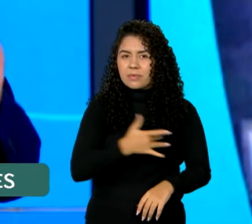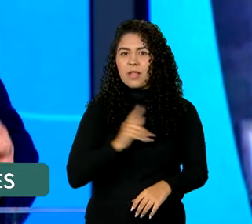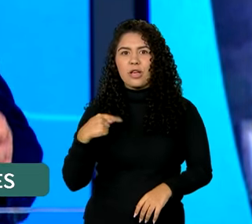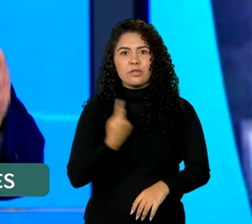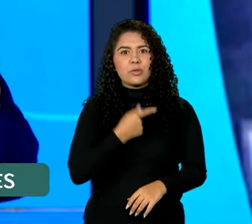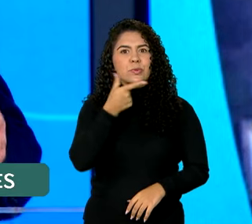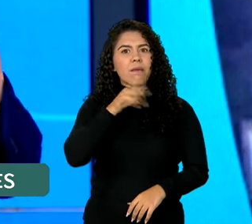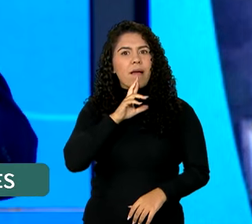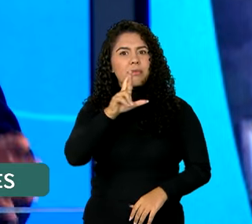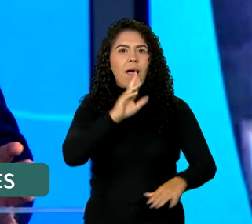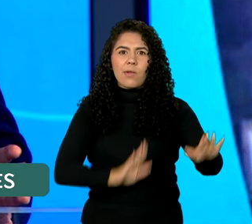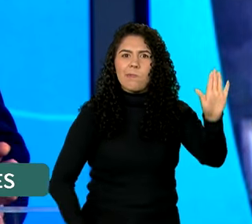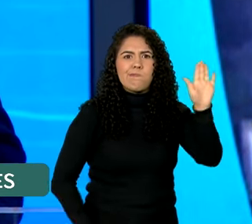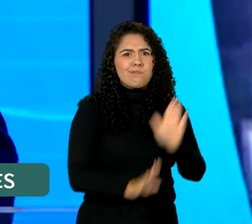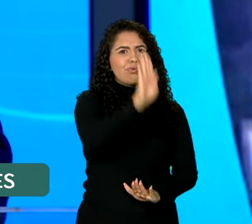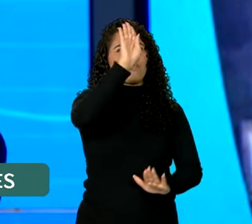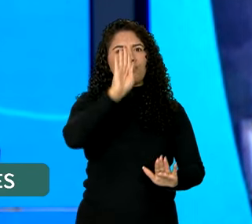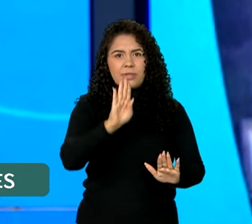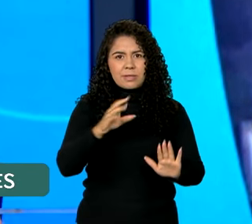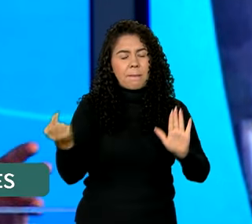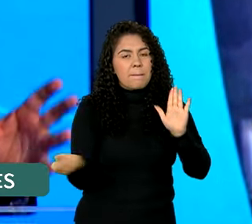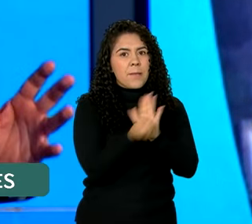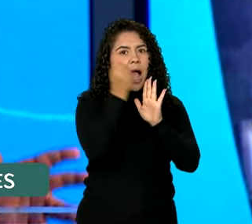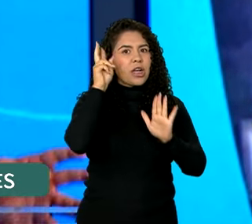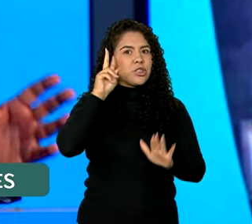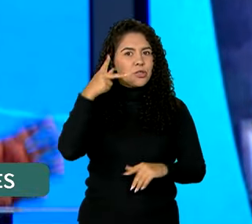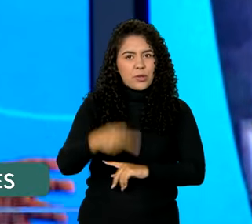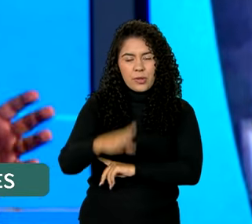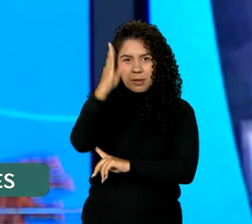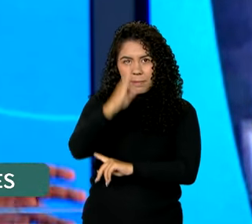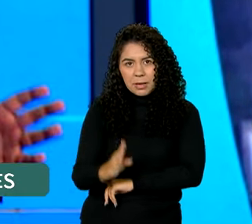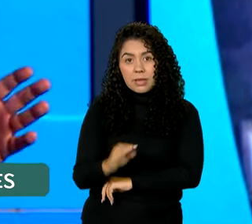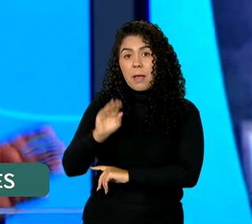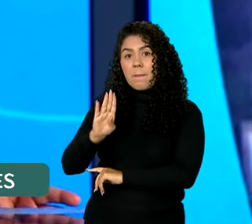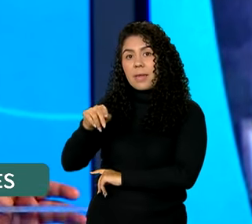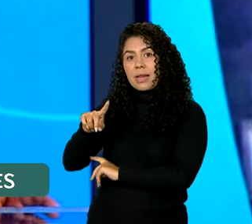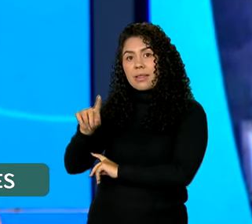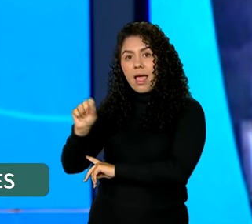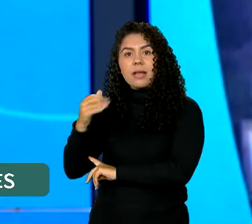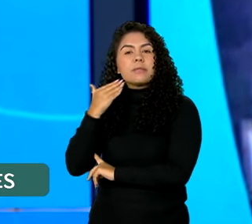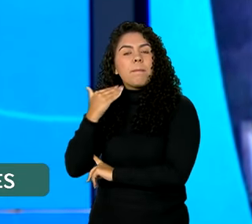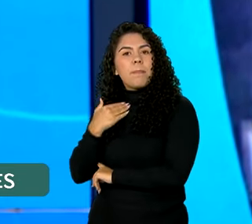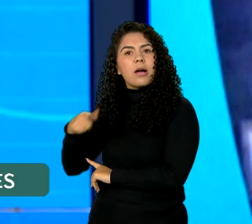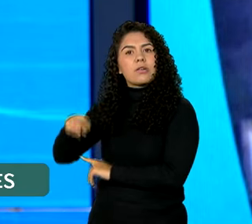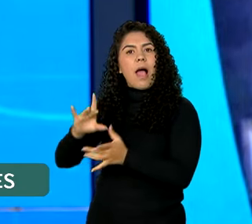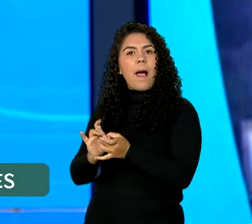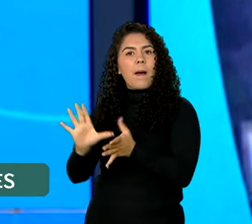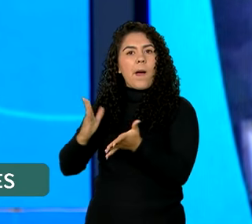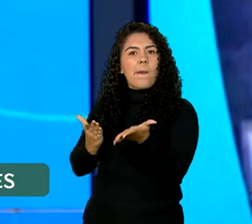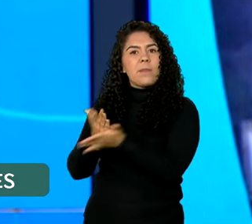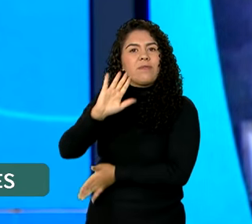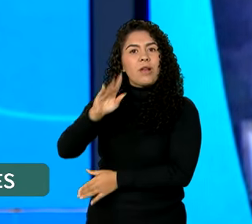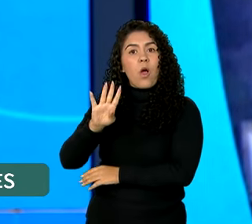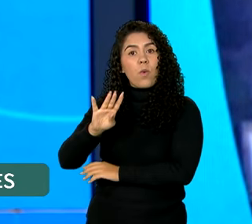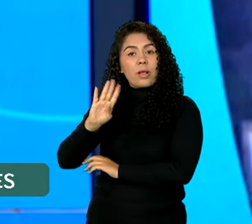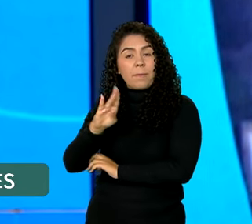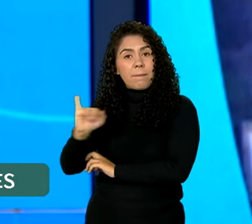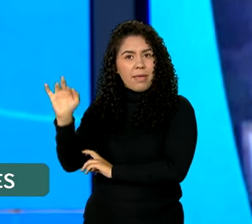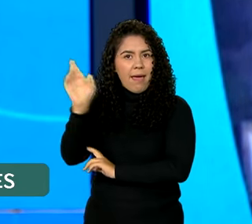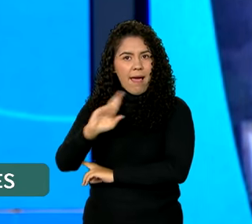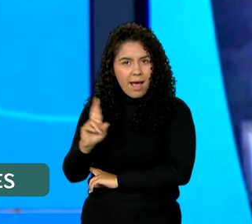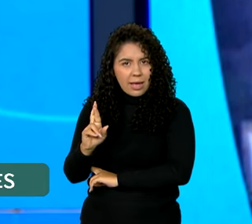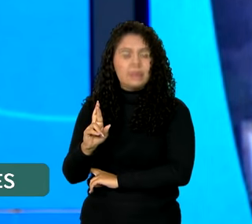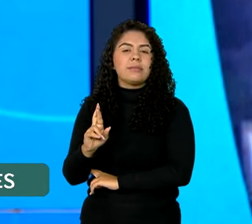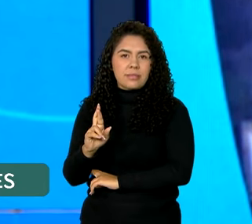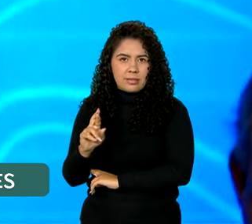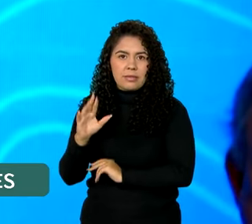de financiamento da saúde brasileira. O BNDES já aprovou 4 bilhões de reais e nós vamos fechar esse ano aqui com mínimo de 5